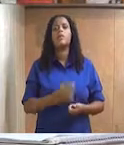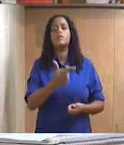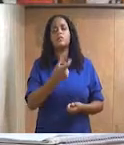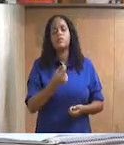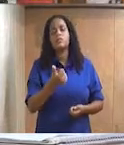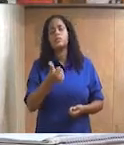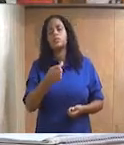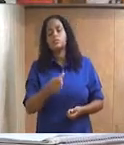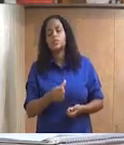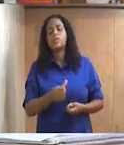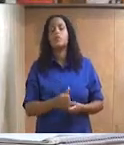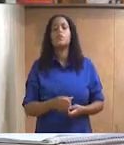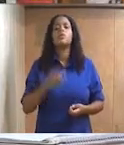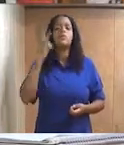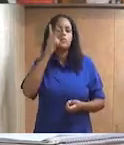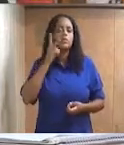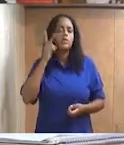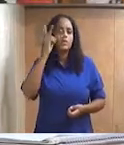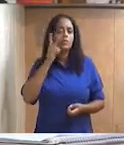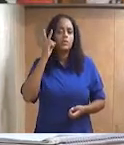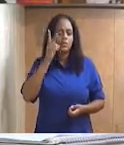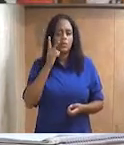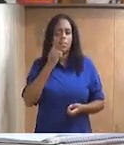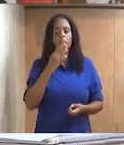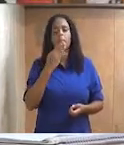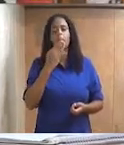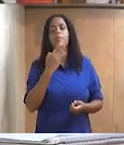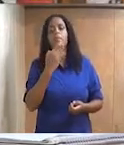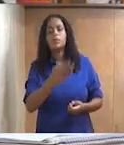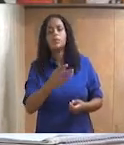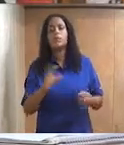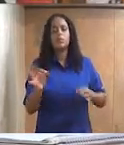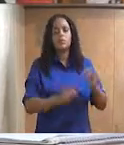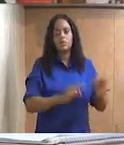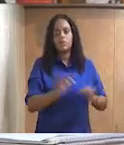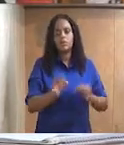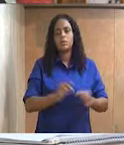06/GP/2016, do excelentíssimo prefeito, capeado pelo projeto de lei